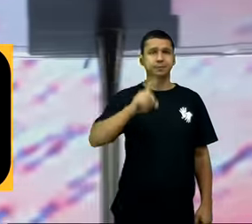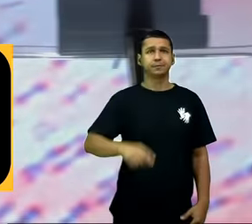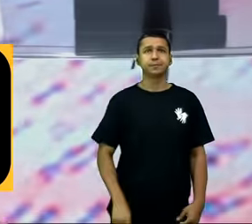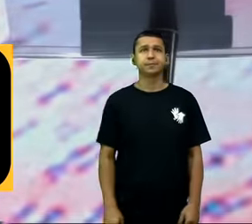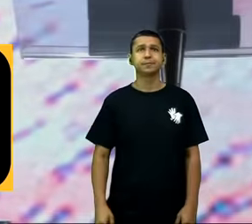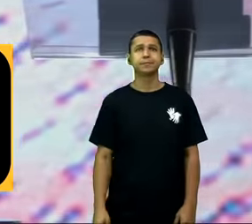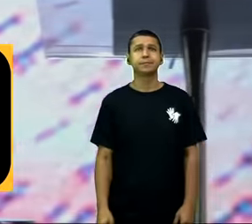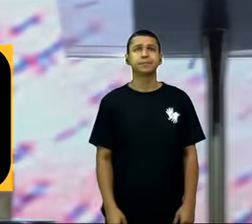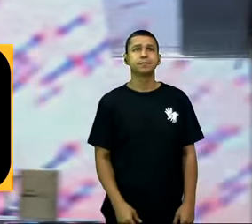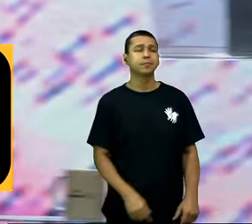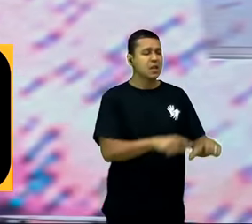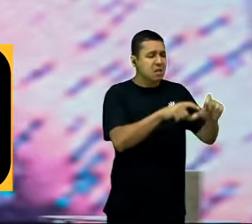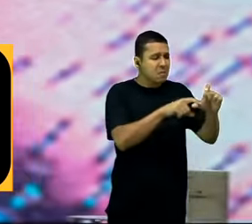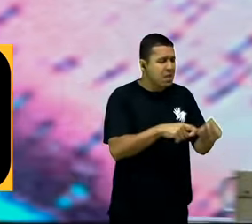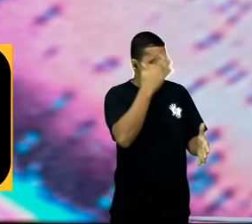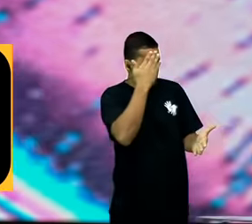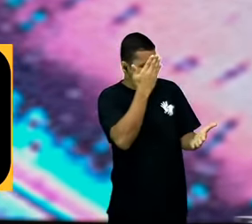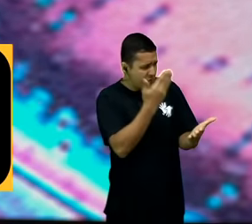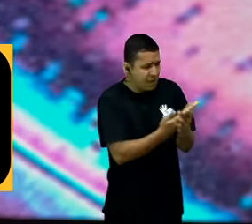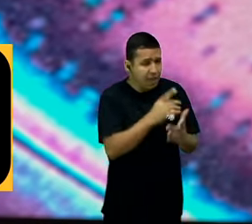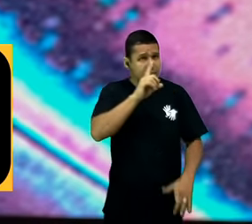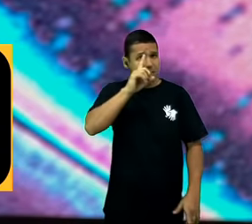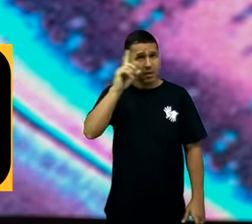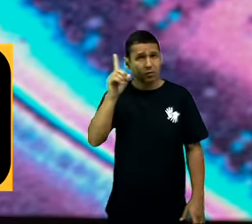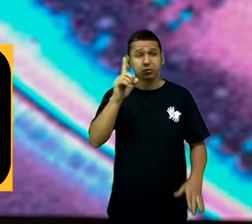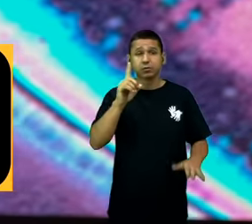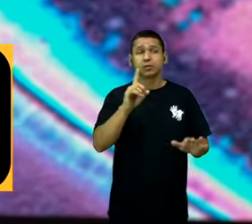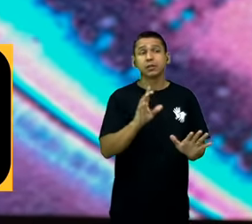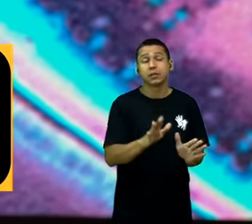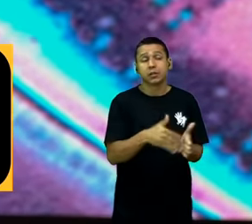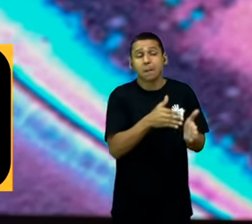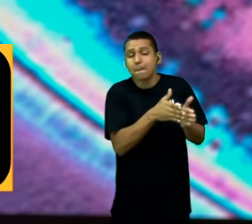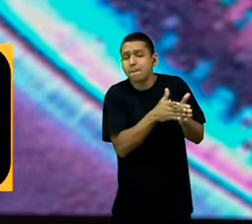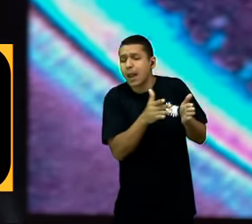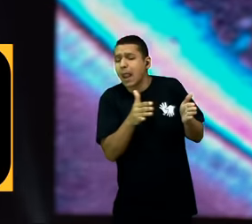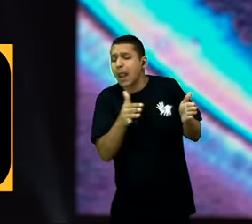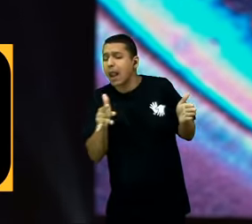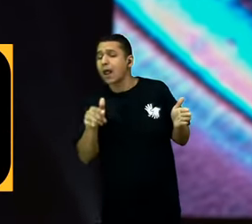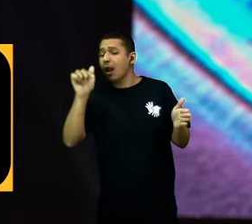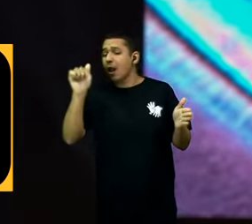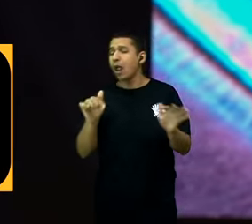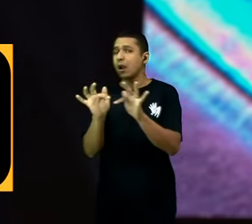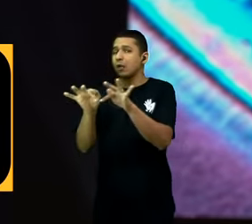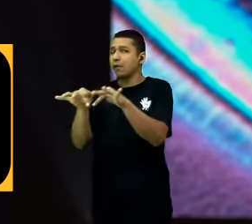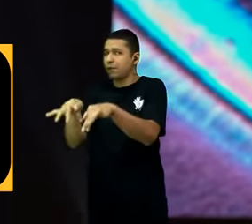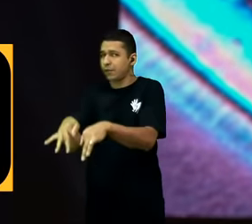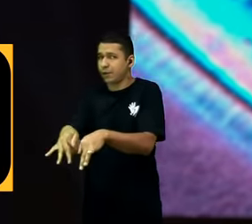Vai depender de mim, vai confiar em mim. Só que aí no final eles já estão